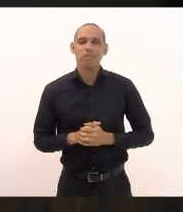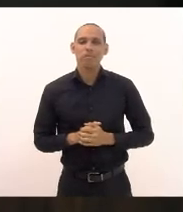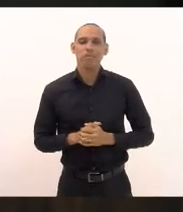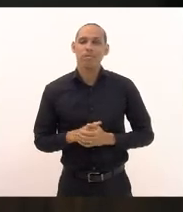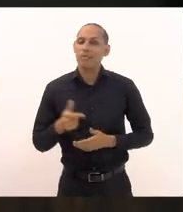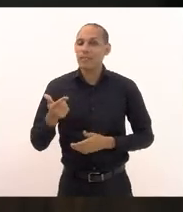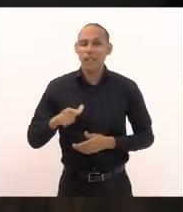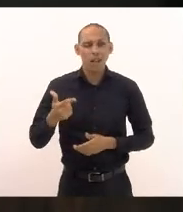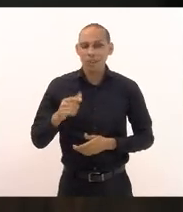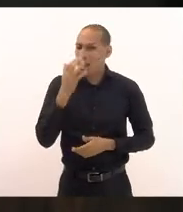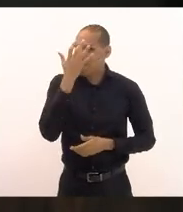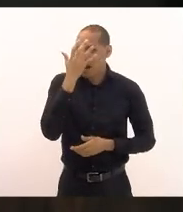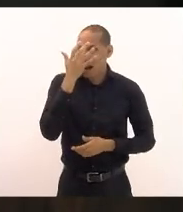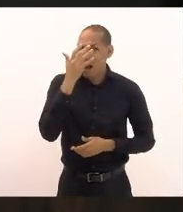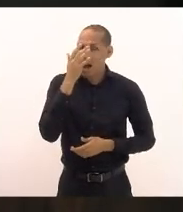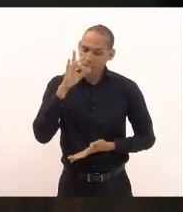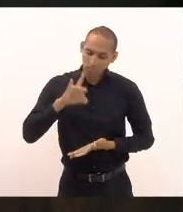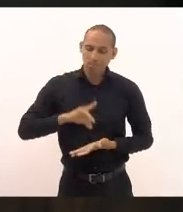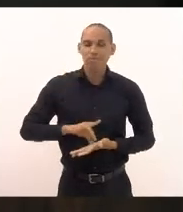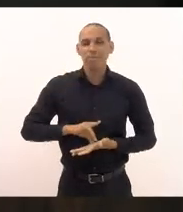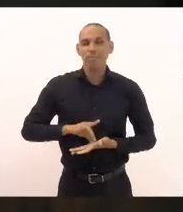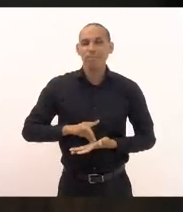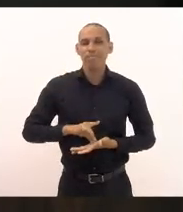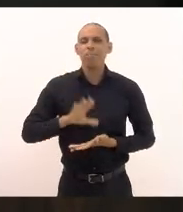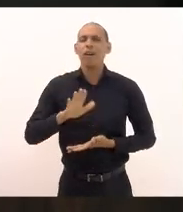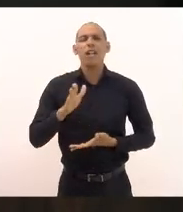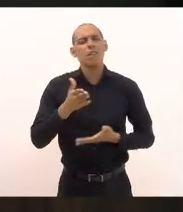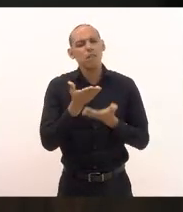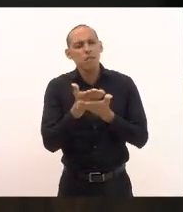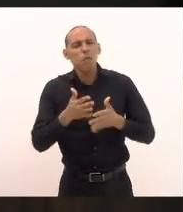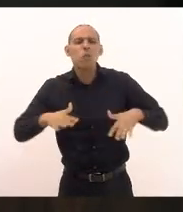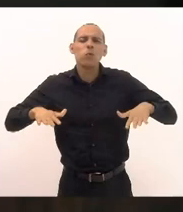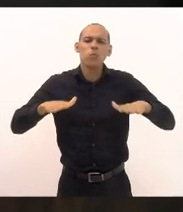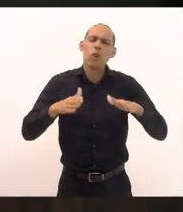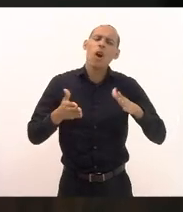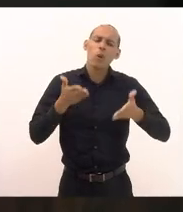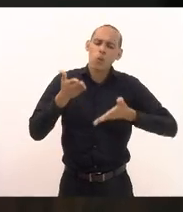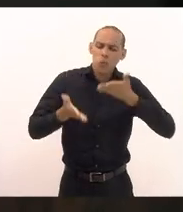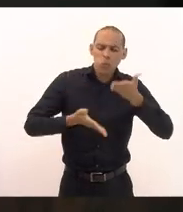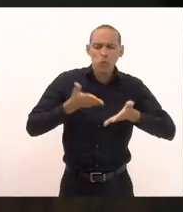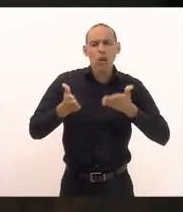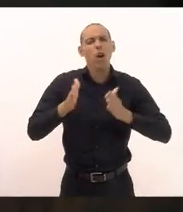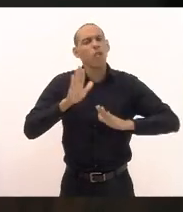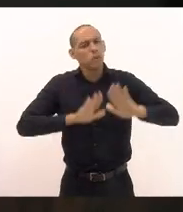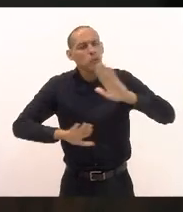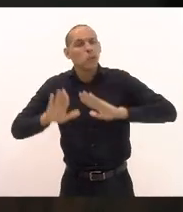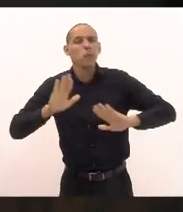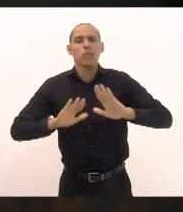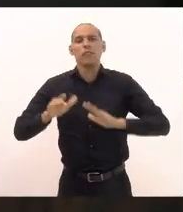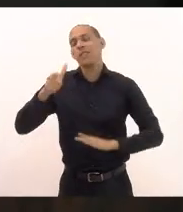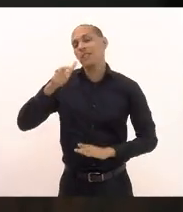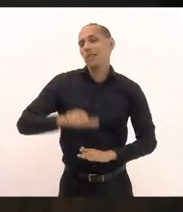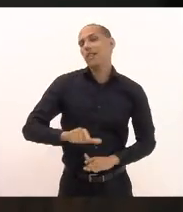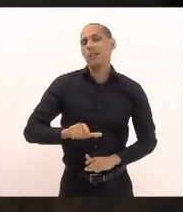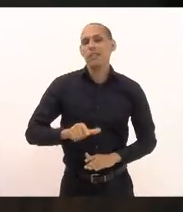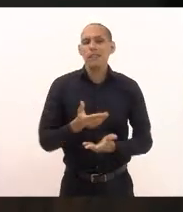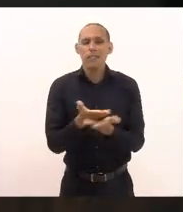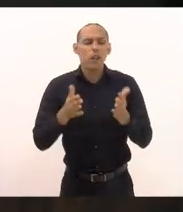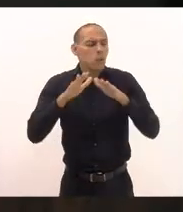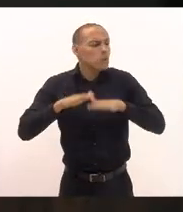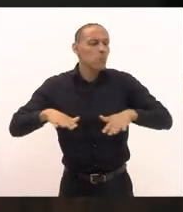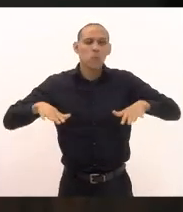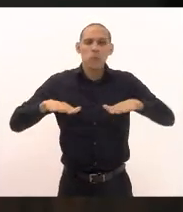tendo carnaval oficialmente, e que todos se cuidem, tomem cuidado, e mais uma vez, que todos continuem